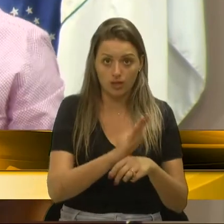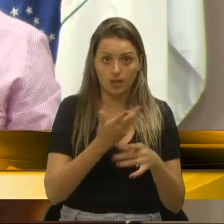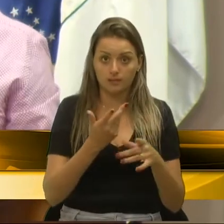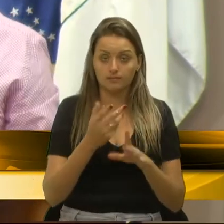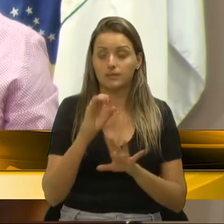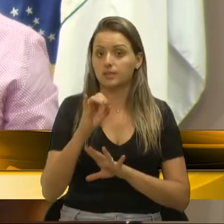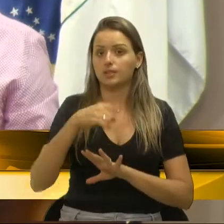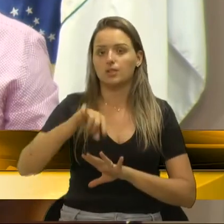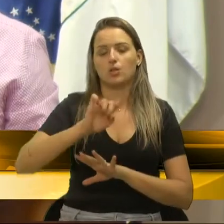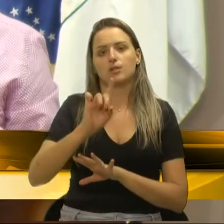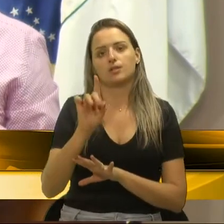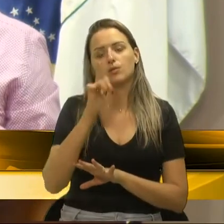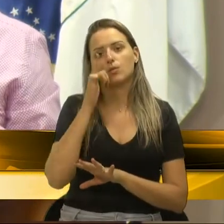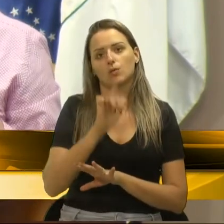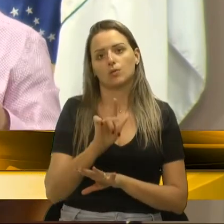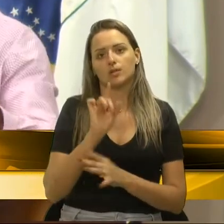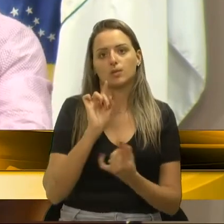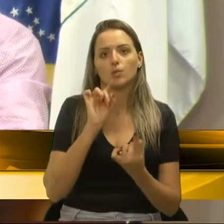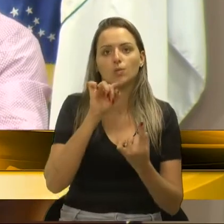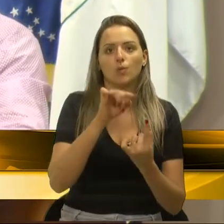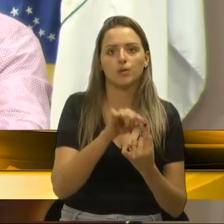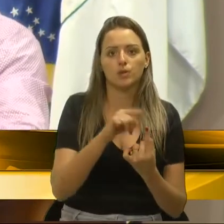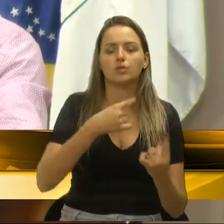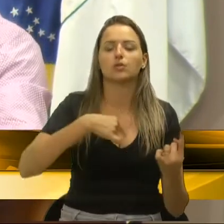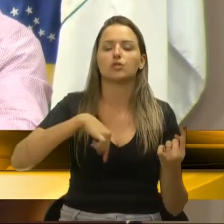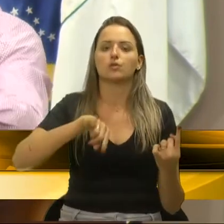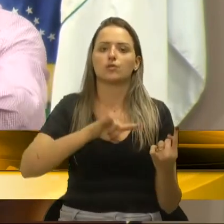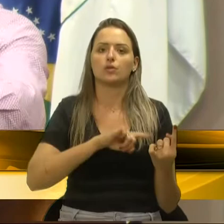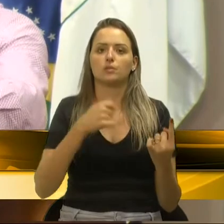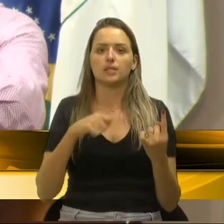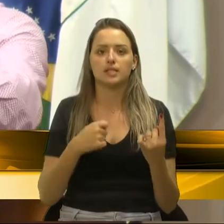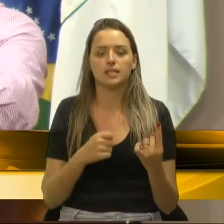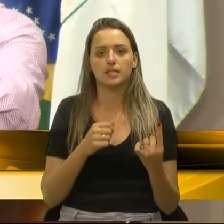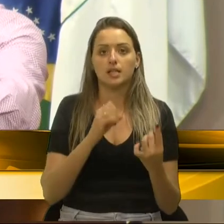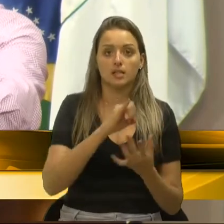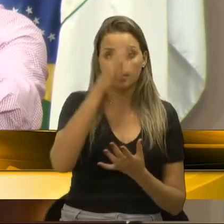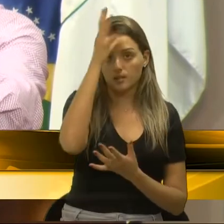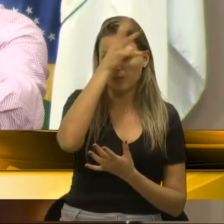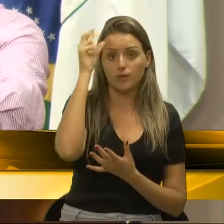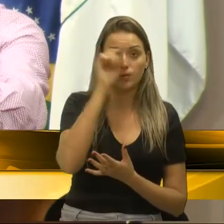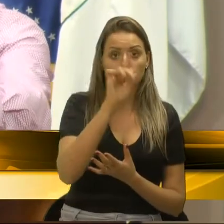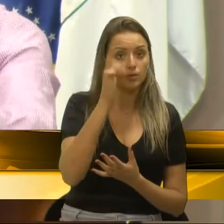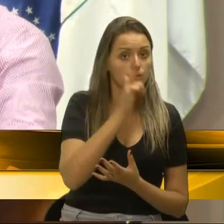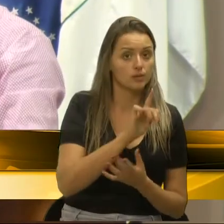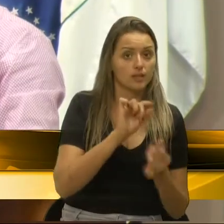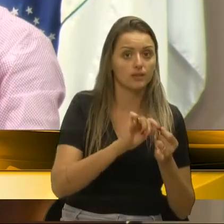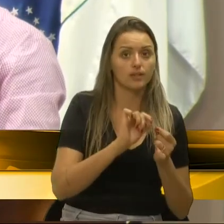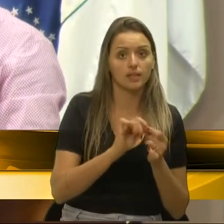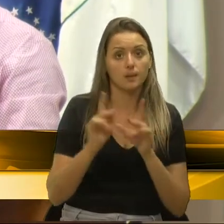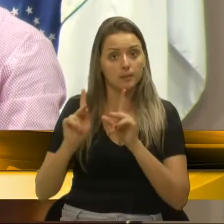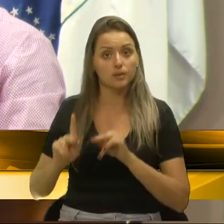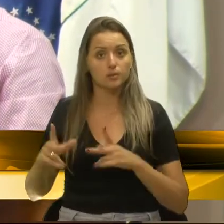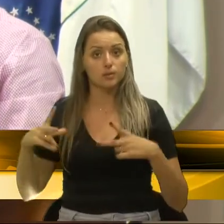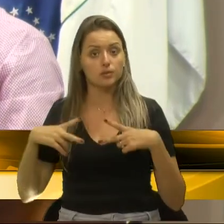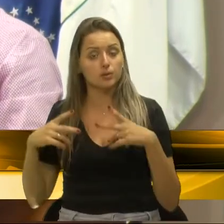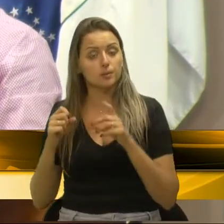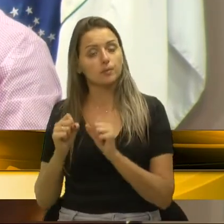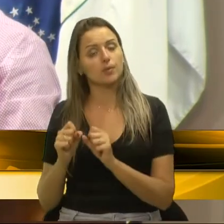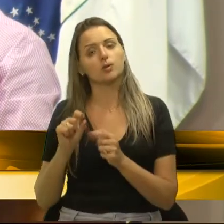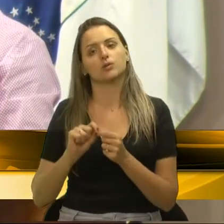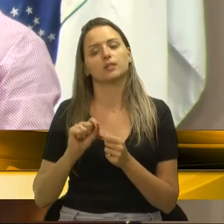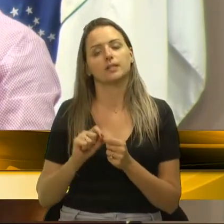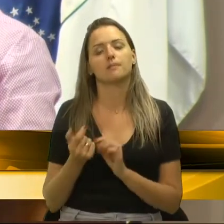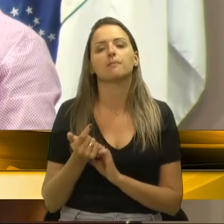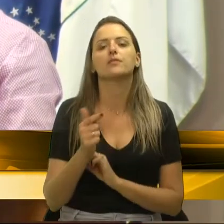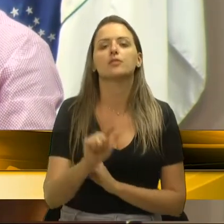nós não conseguimos alcançar o poder público, vamos permitir que outros o façam. Ninguém é obrigado, então... De